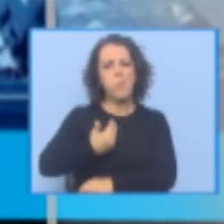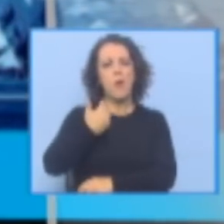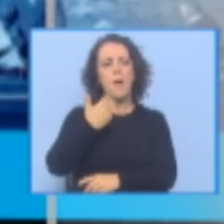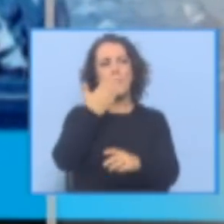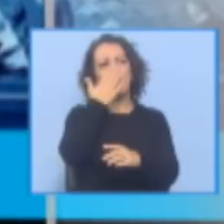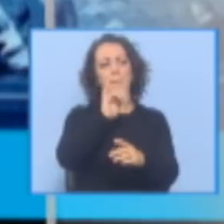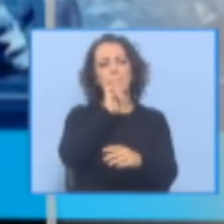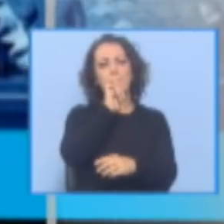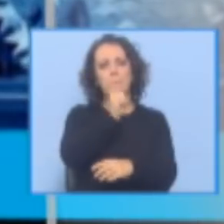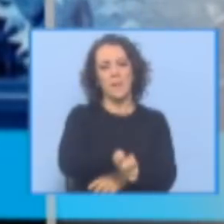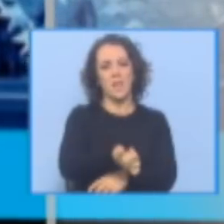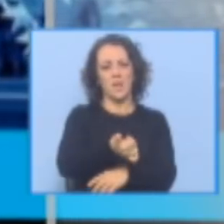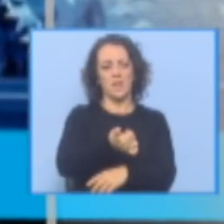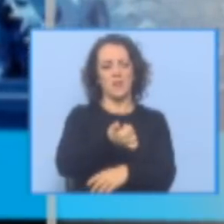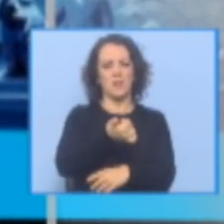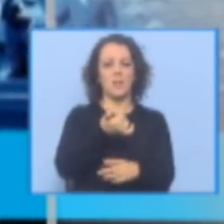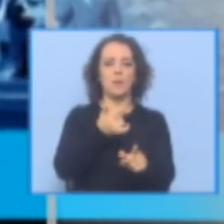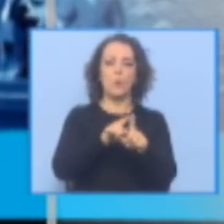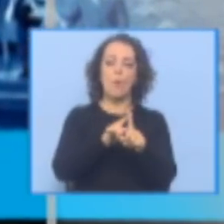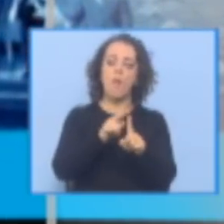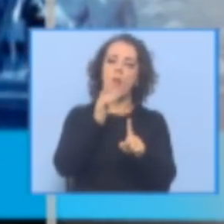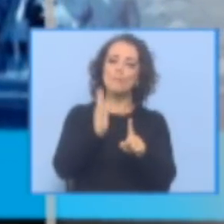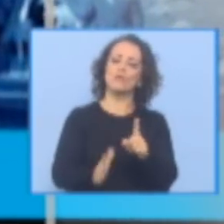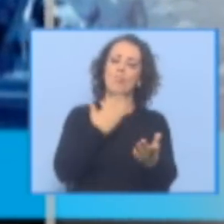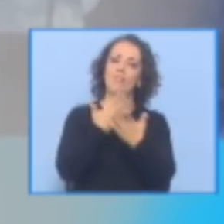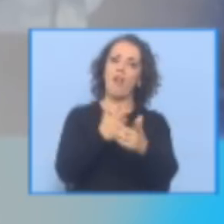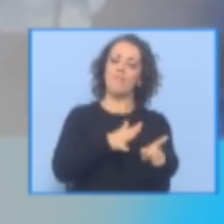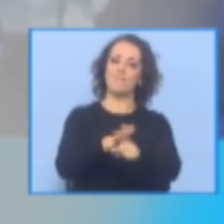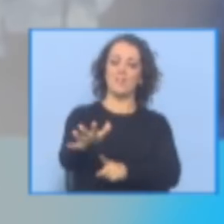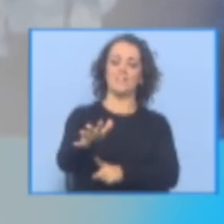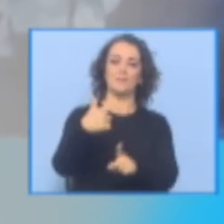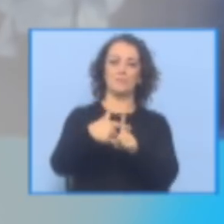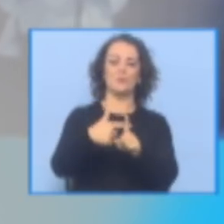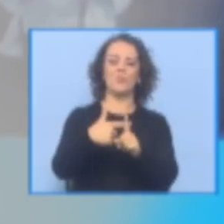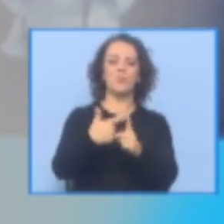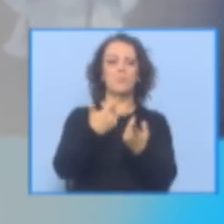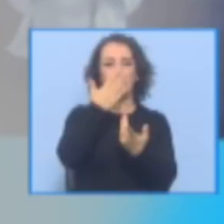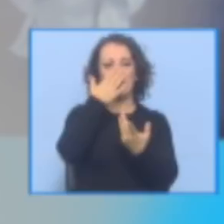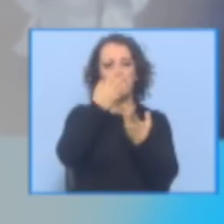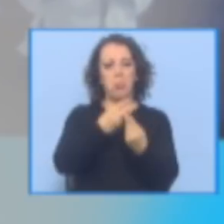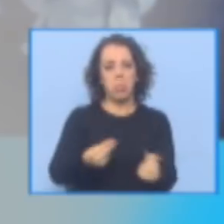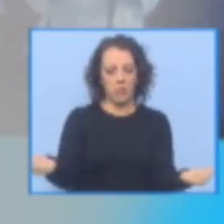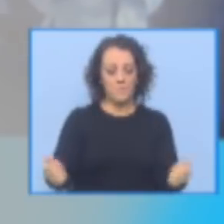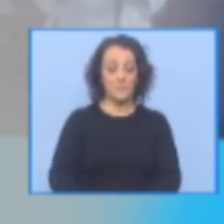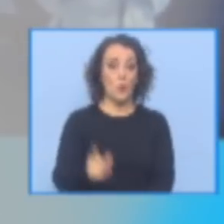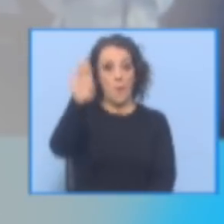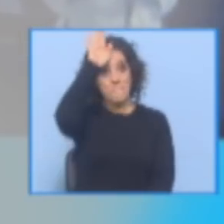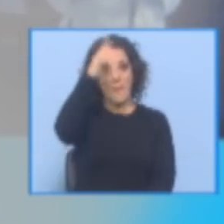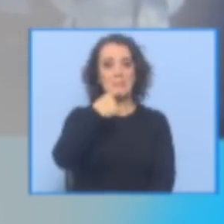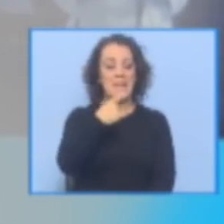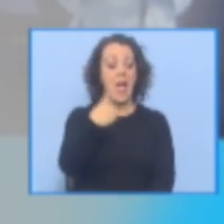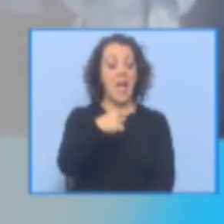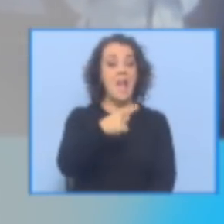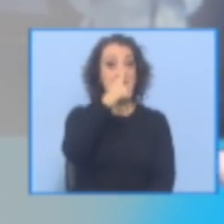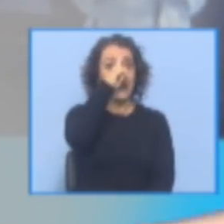perde o efeito dessa mesma justiça. Quando o Papa fala nos vários vícios, diz que eles podem pôr em